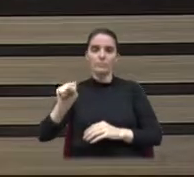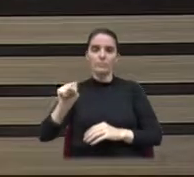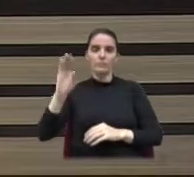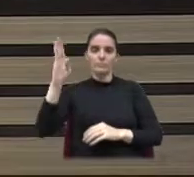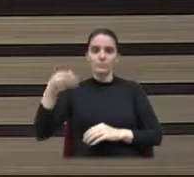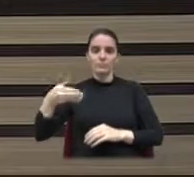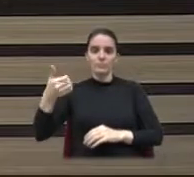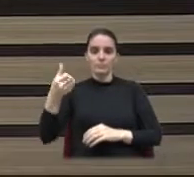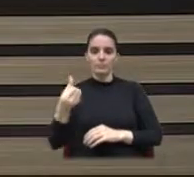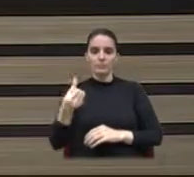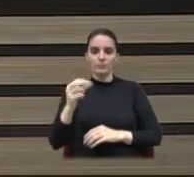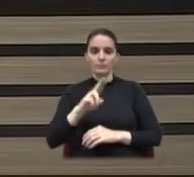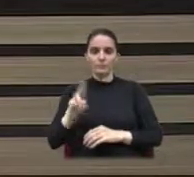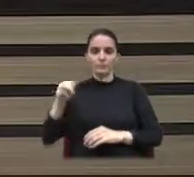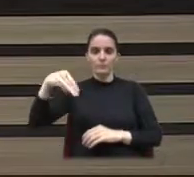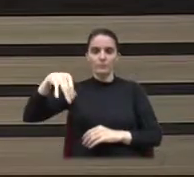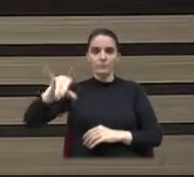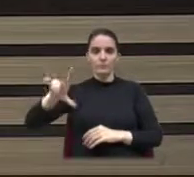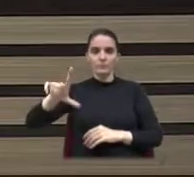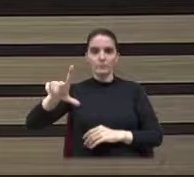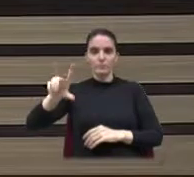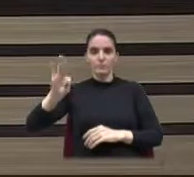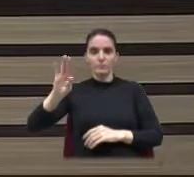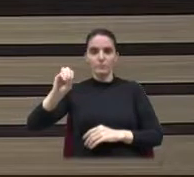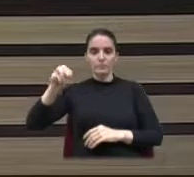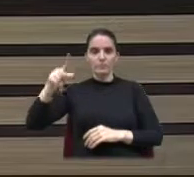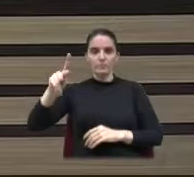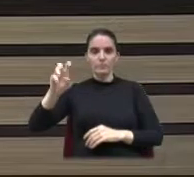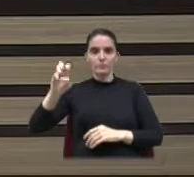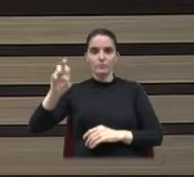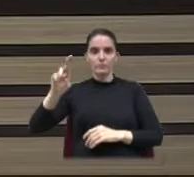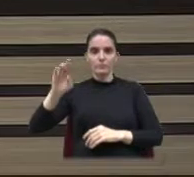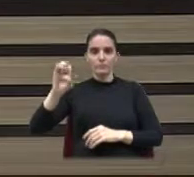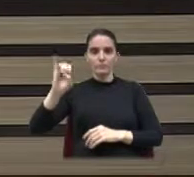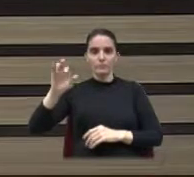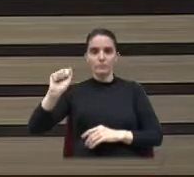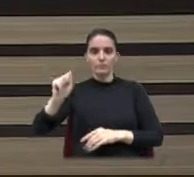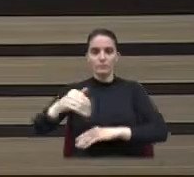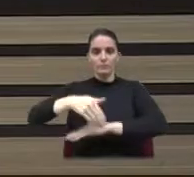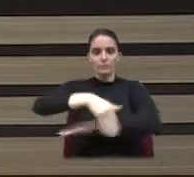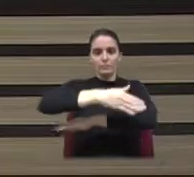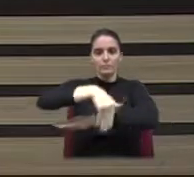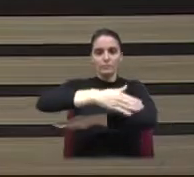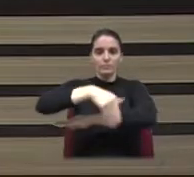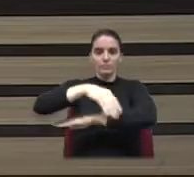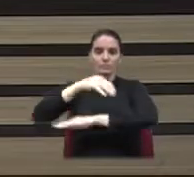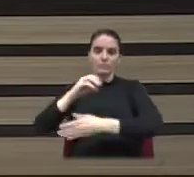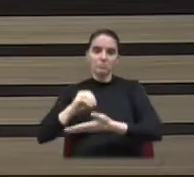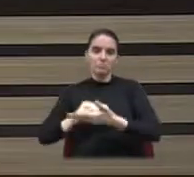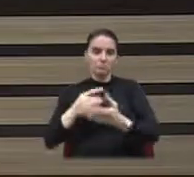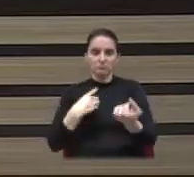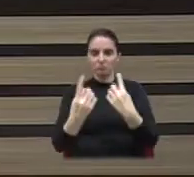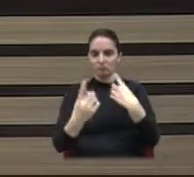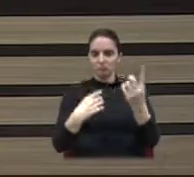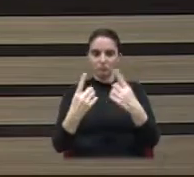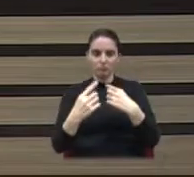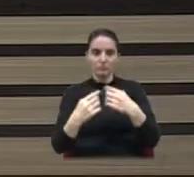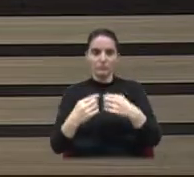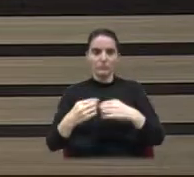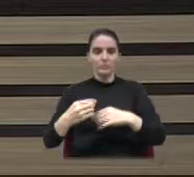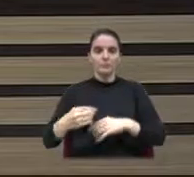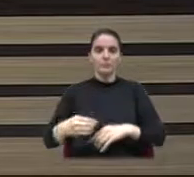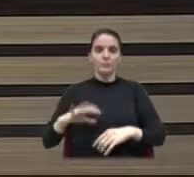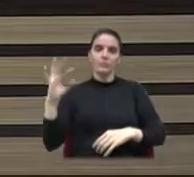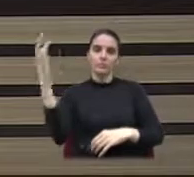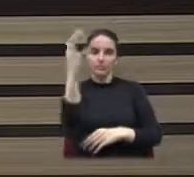5.818 de 2016, que perpetua o nome do Dr. Milton Pereira de Almeida em uma das ruas, avenidas, praças ou logradouro